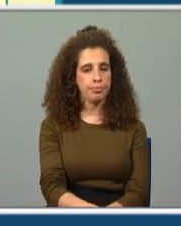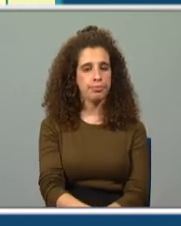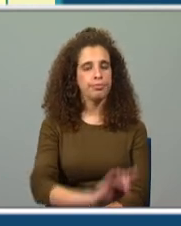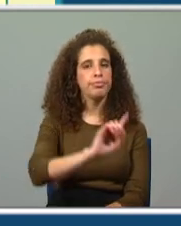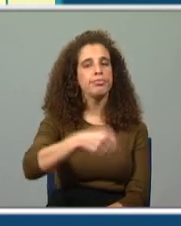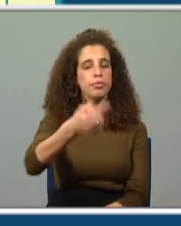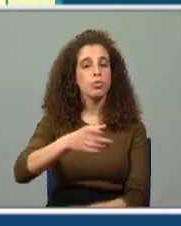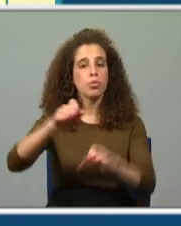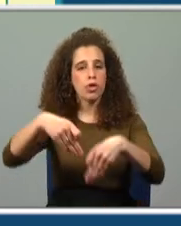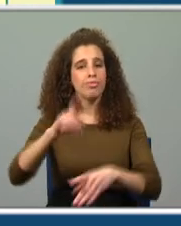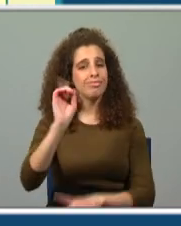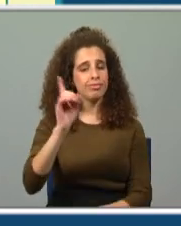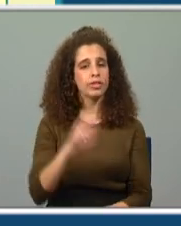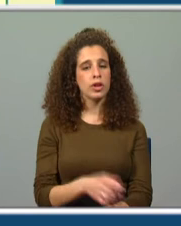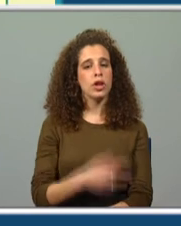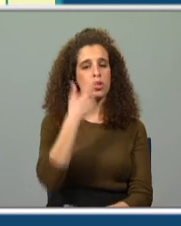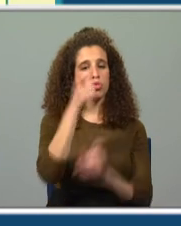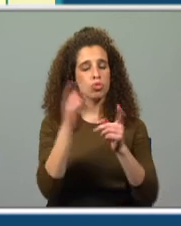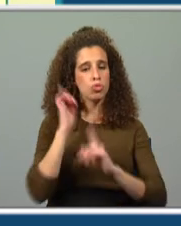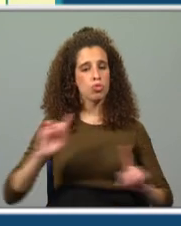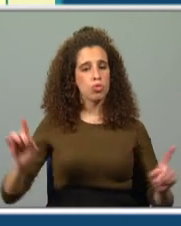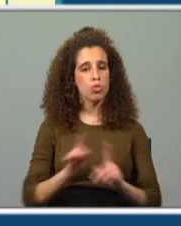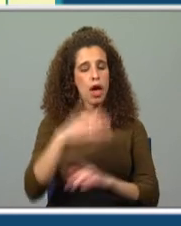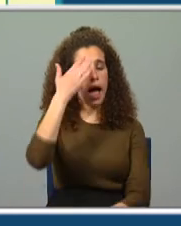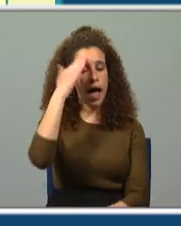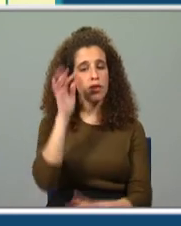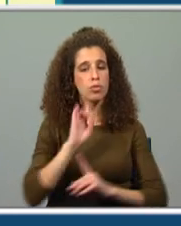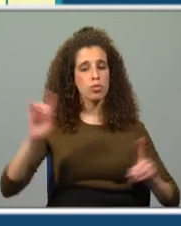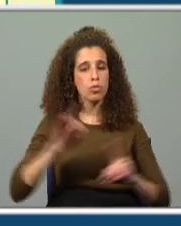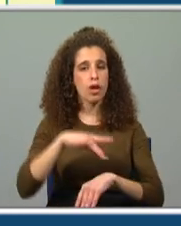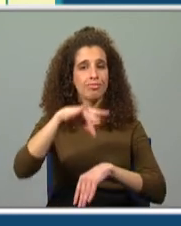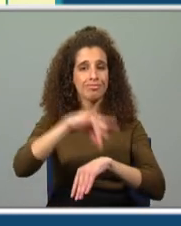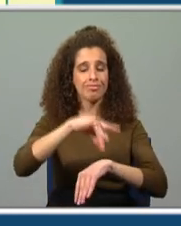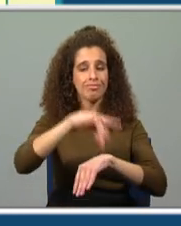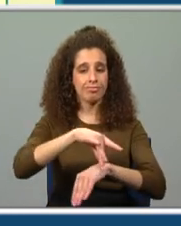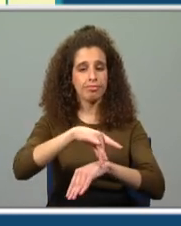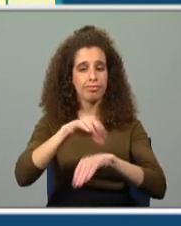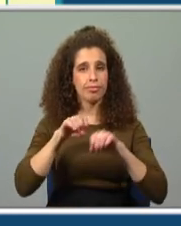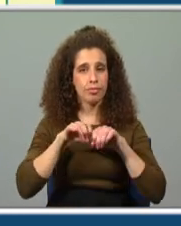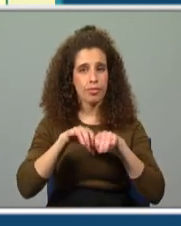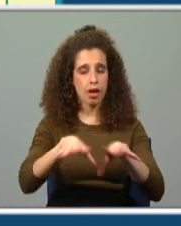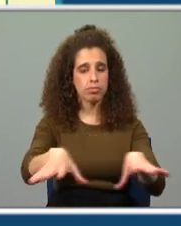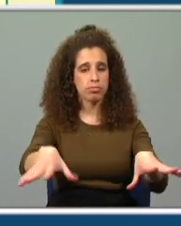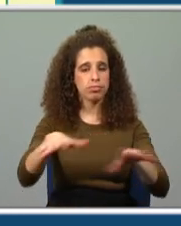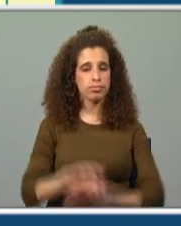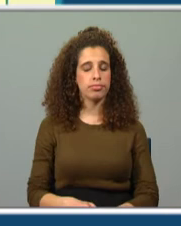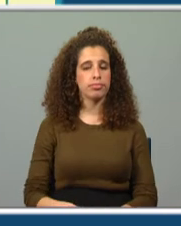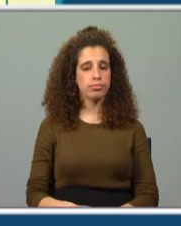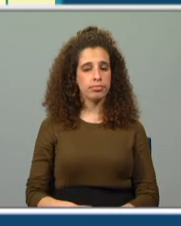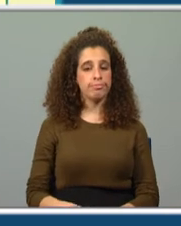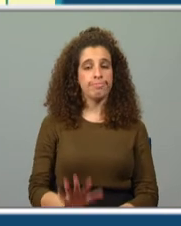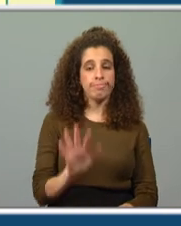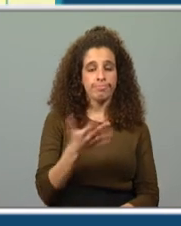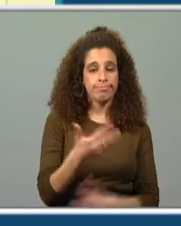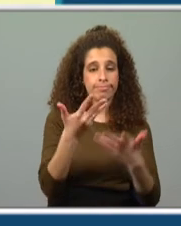E depois, por fim, lá está, os músicos acham que a música está com peste, ou seja, que está com doença. Será